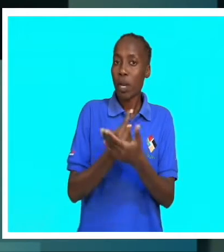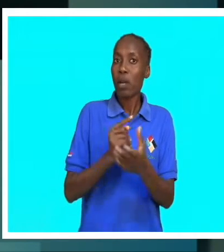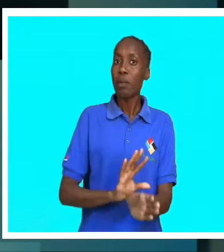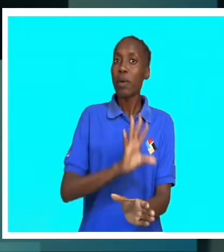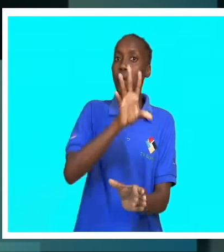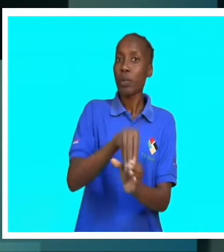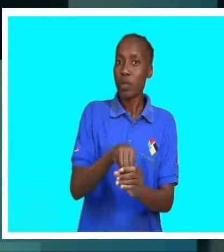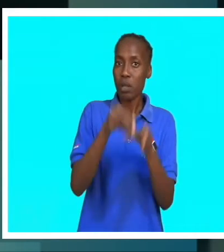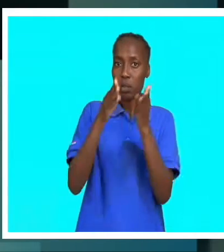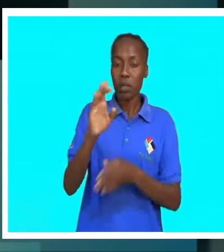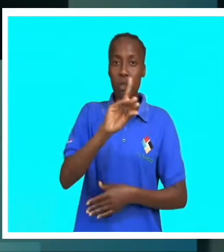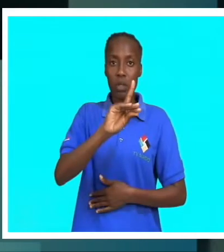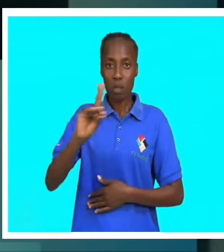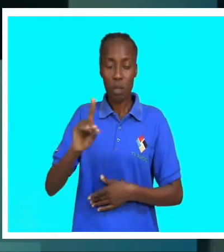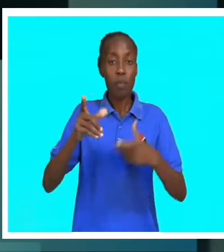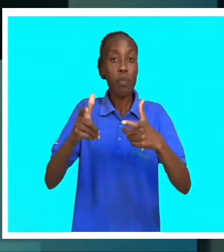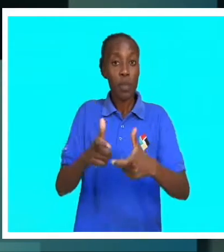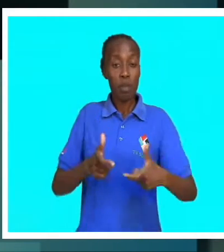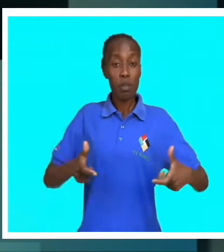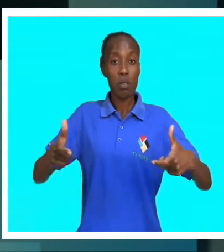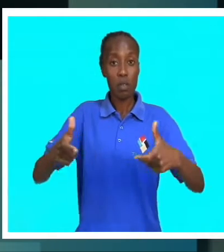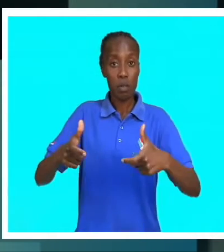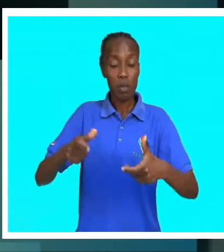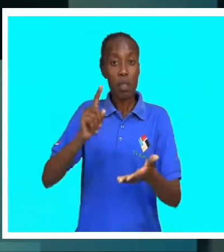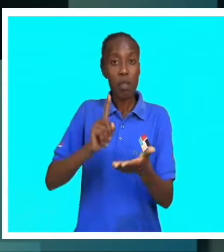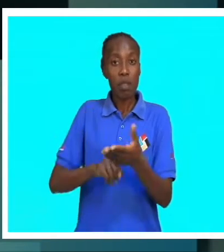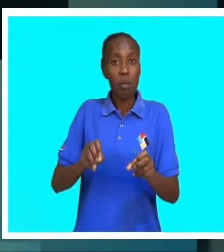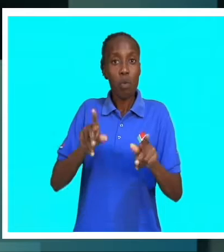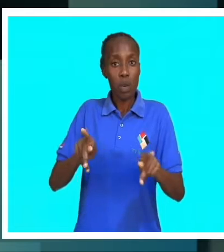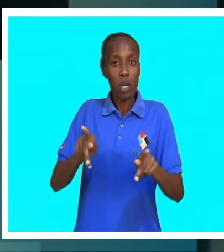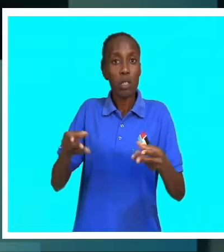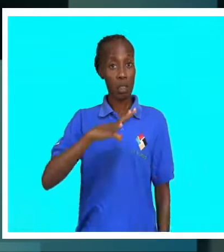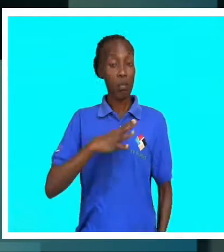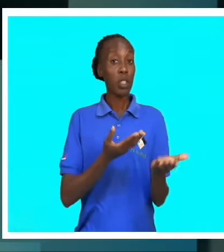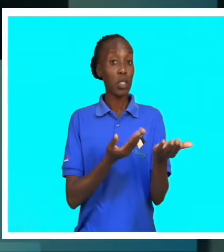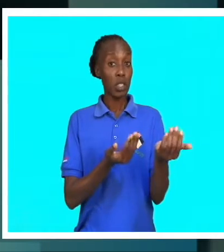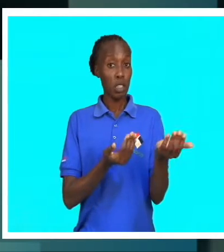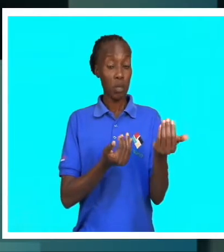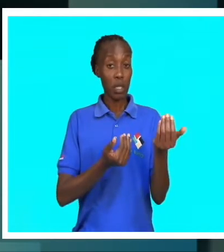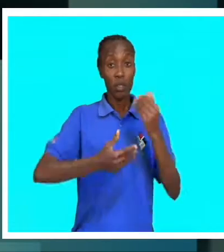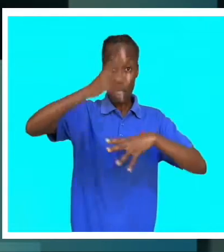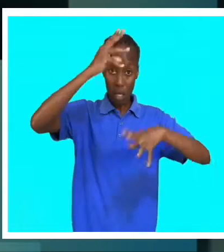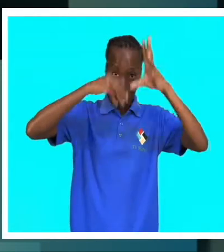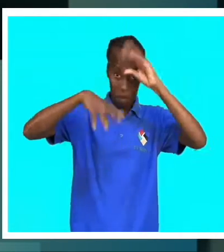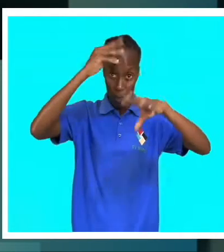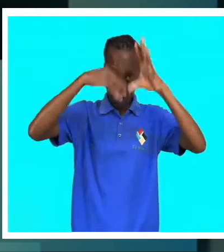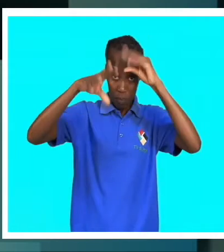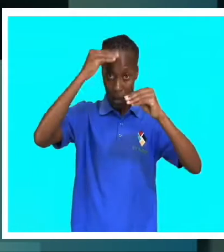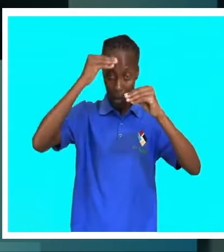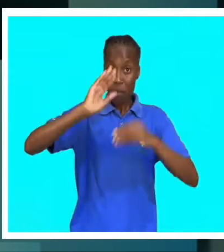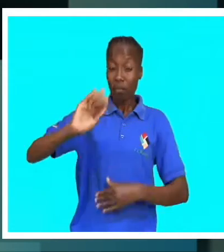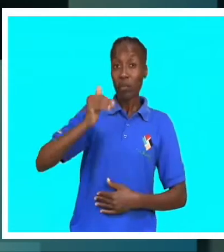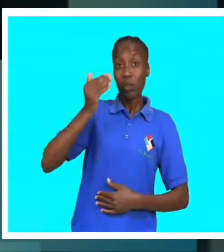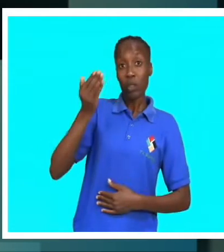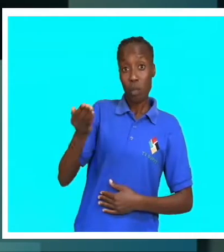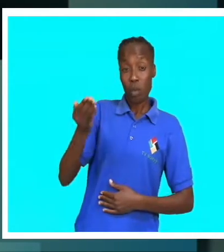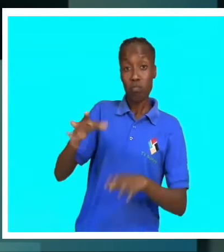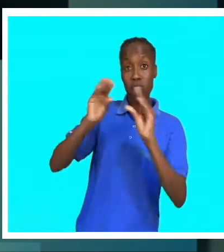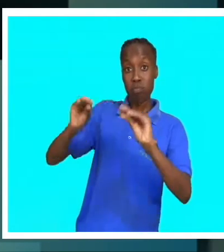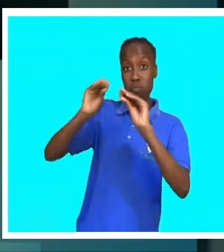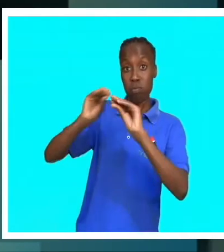da pessoa com deficiência. Então, a Cimeira também será uma oportunidade de troca de experiência. Temos a esperança de retirar algumas lições